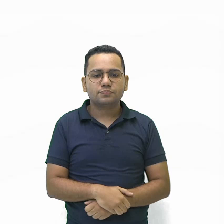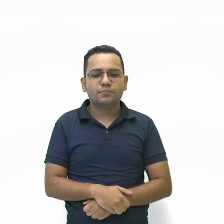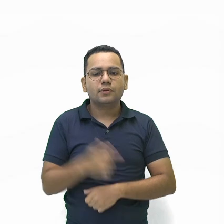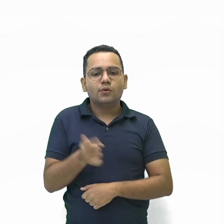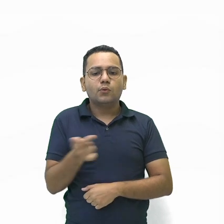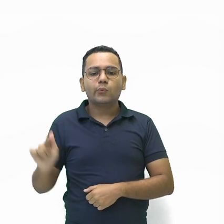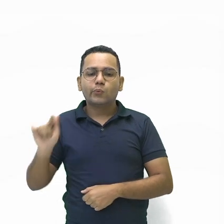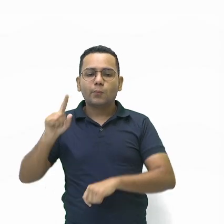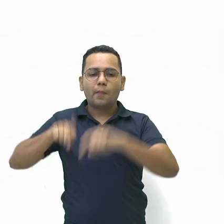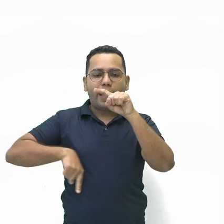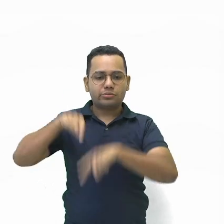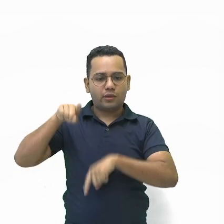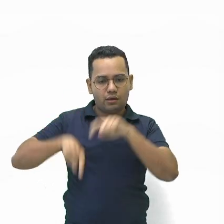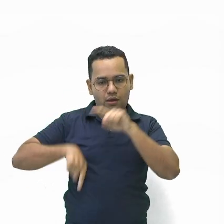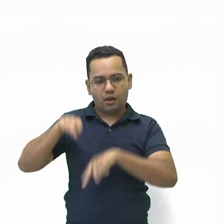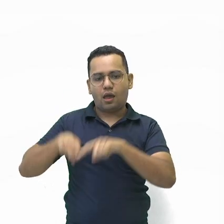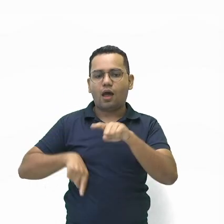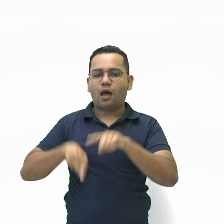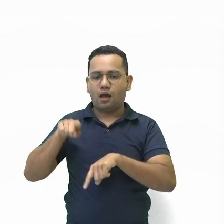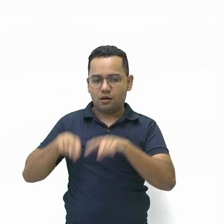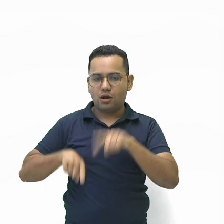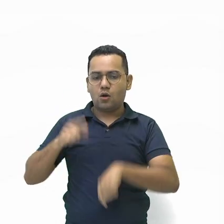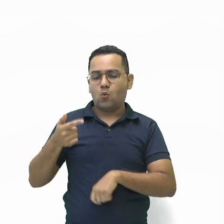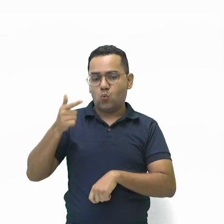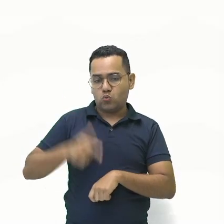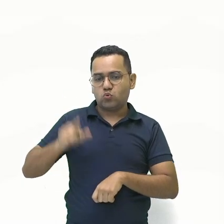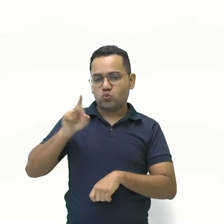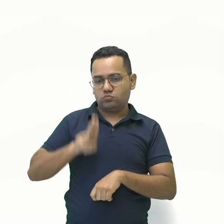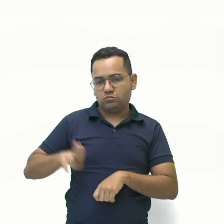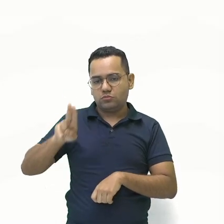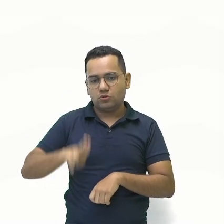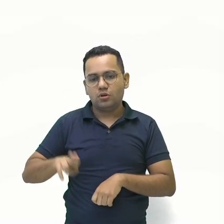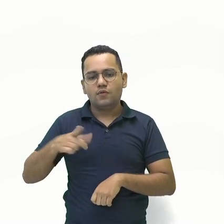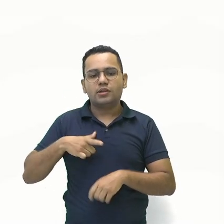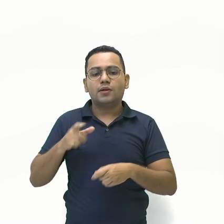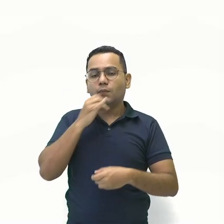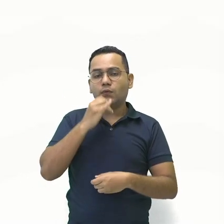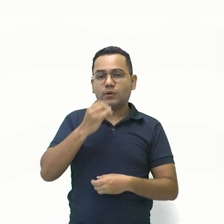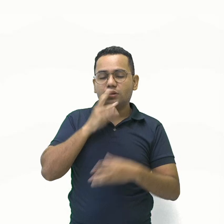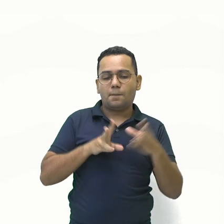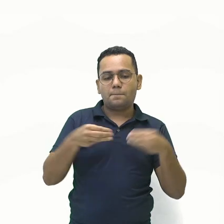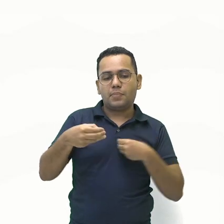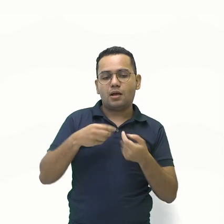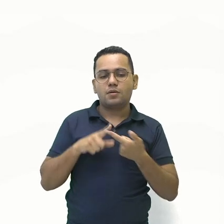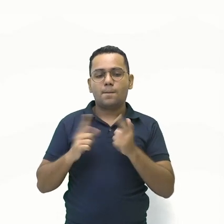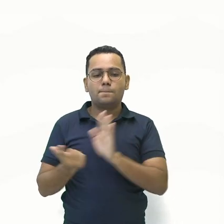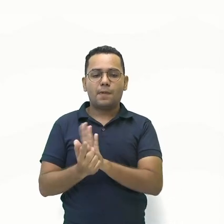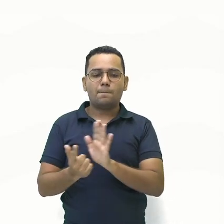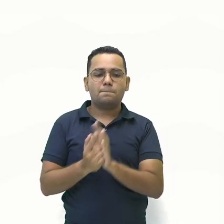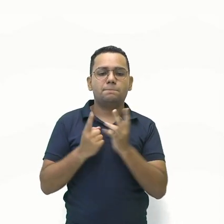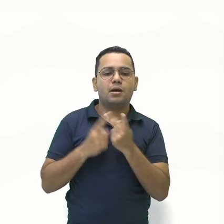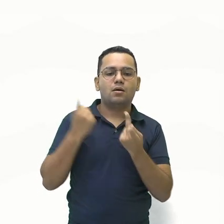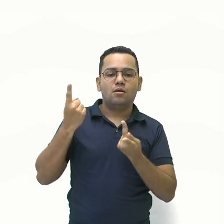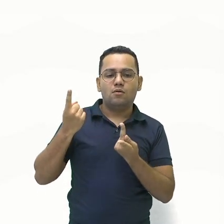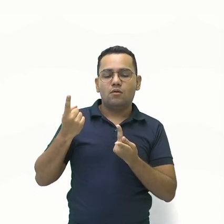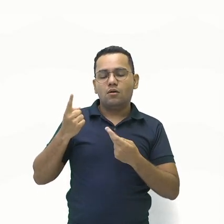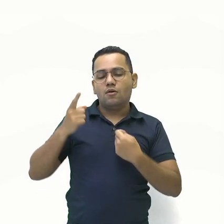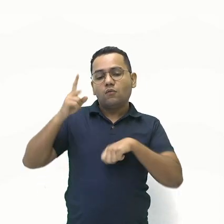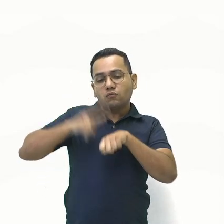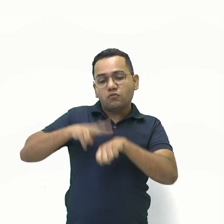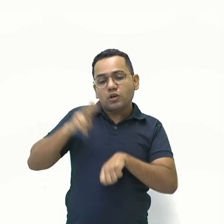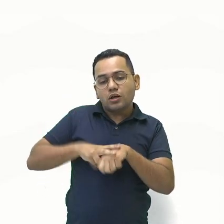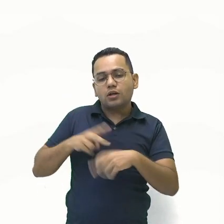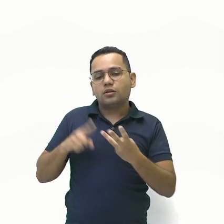seletiva, o reaproveitamento de recursos e reciclagem de materiais como plástico, papel,